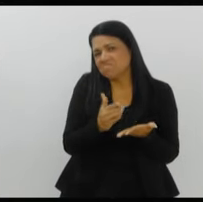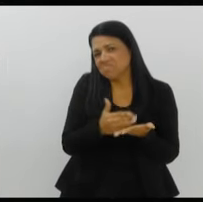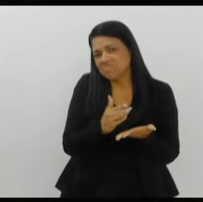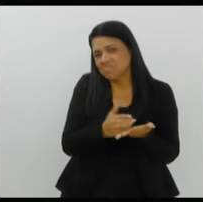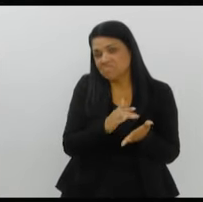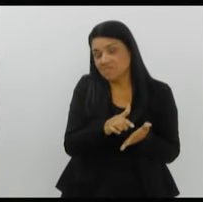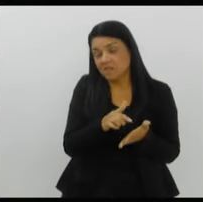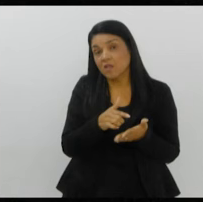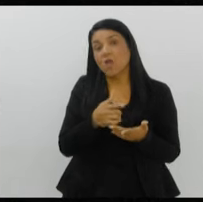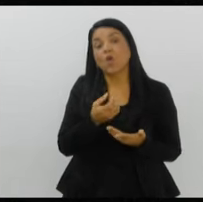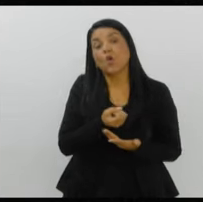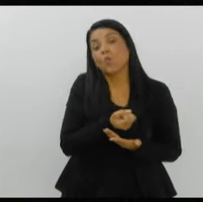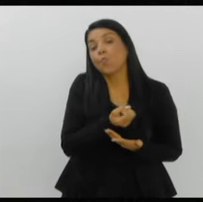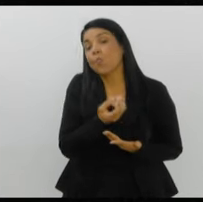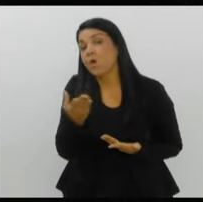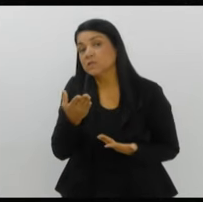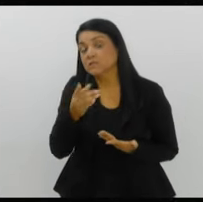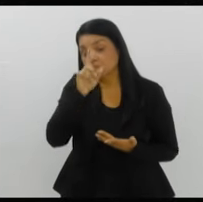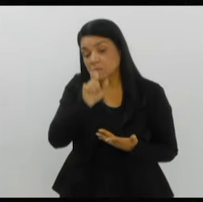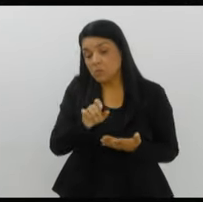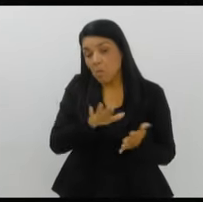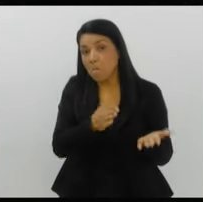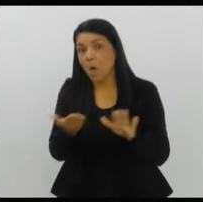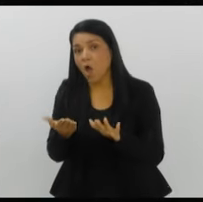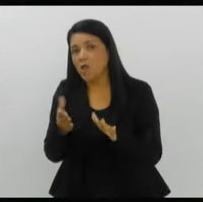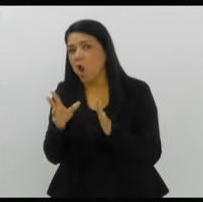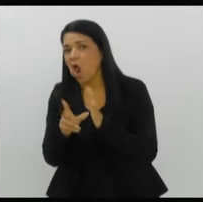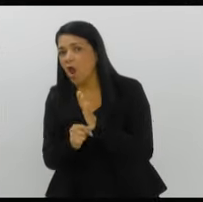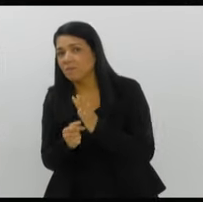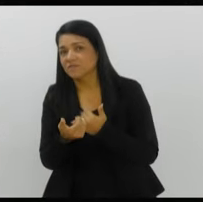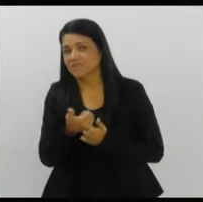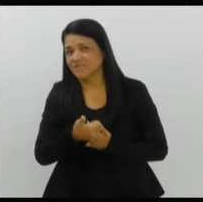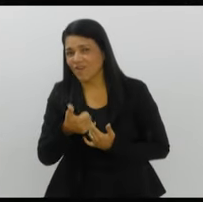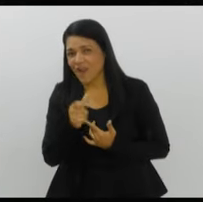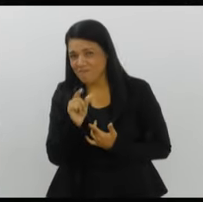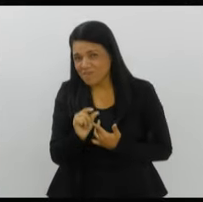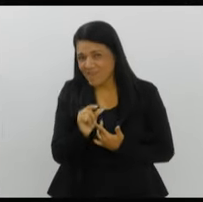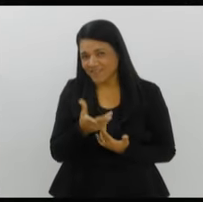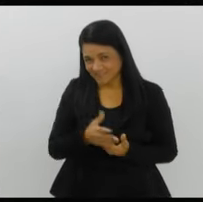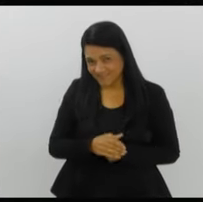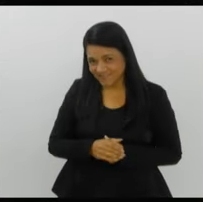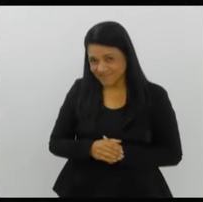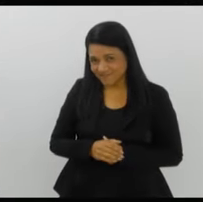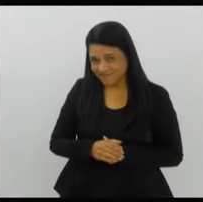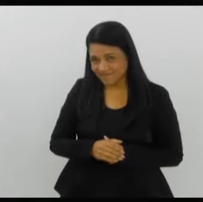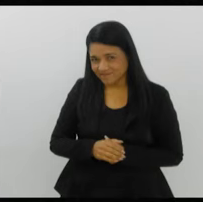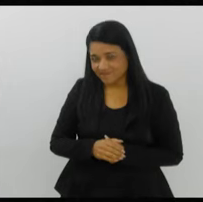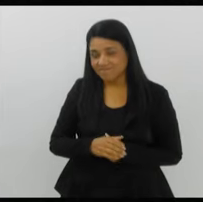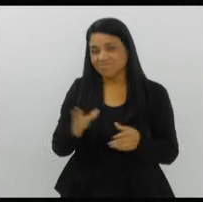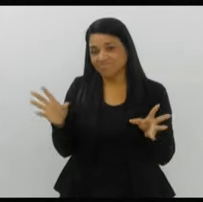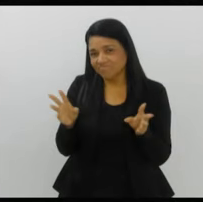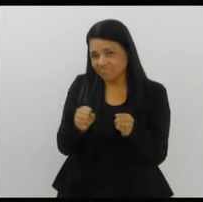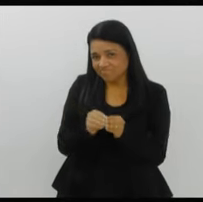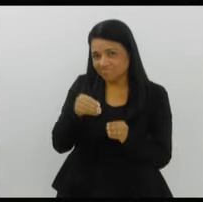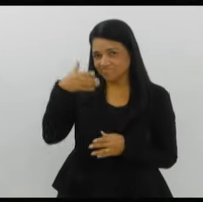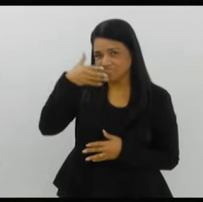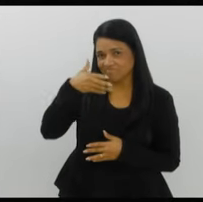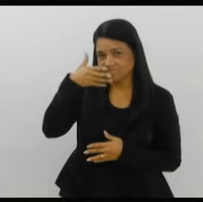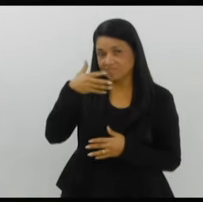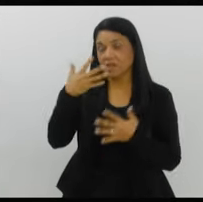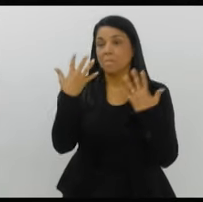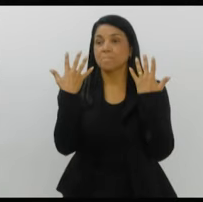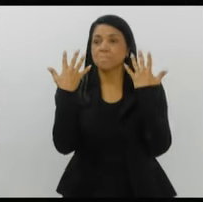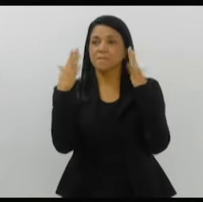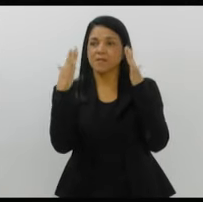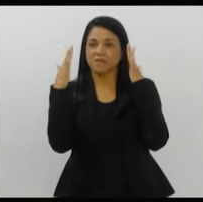pessoas morrem quando isso acontece? E aí eu quero, para encerrar minha fala aqui, senhor presidente,